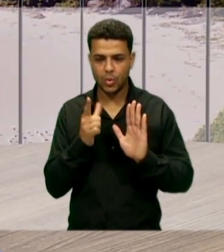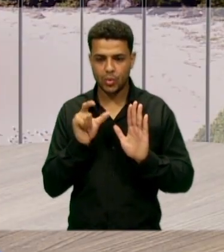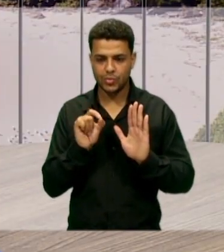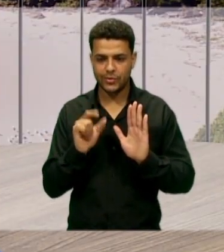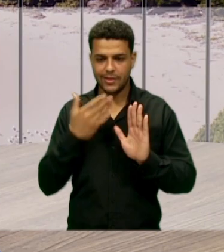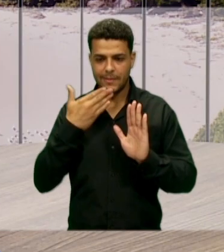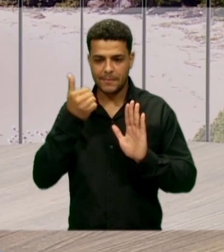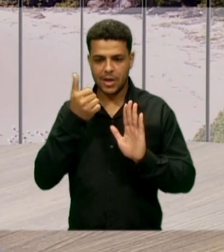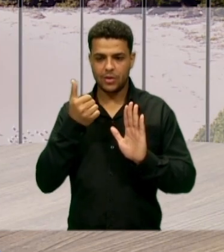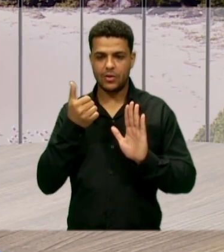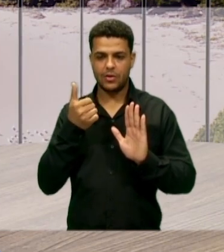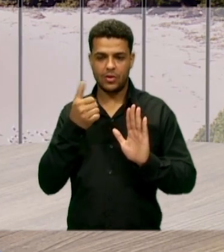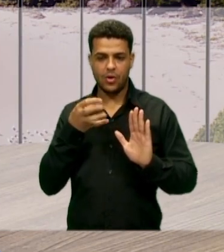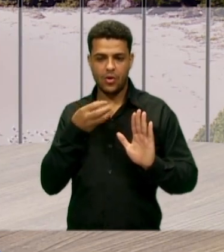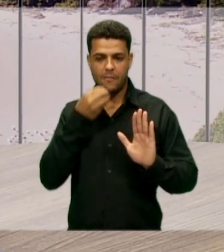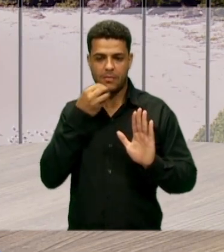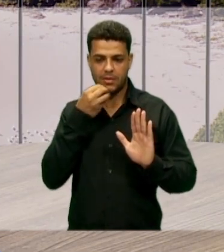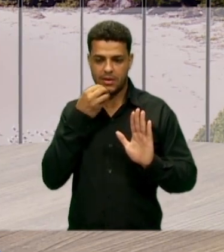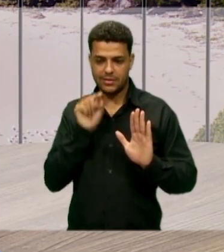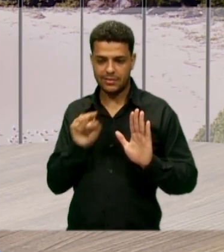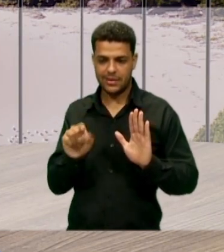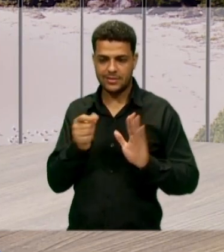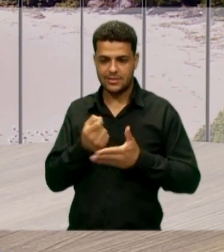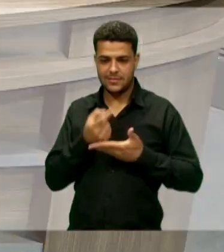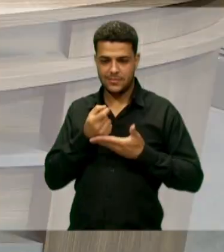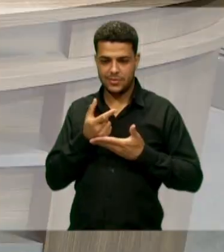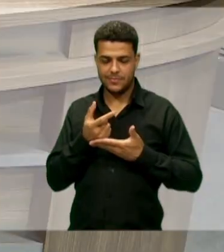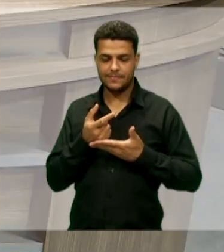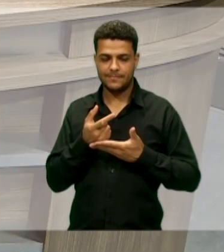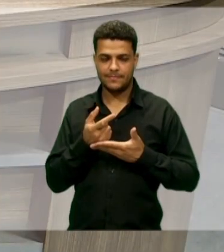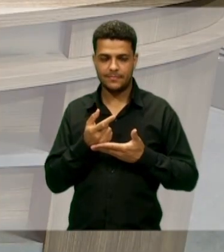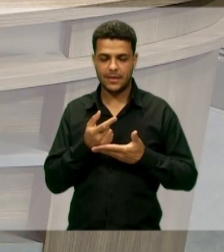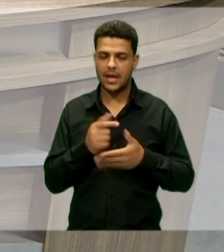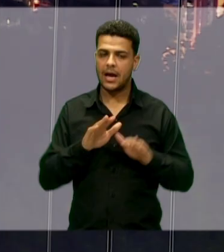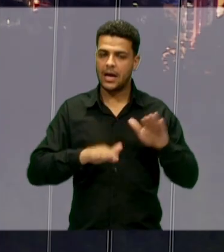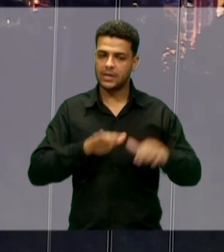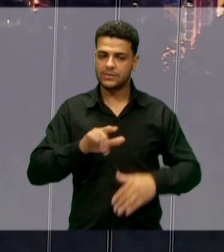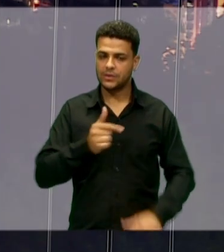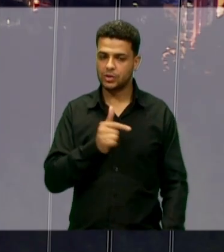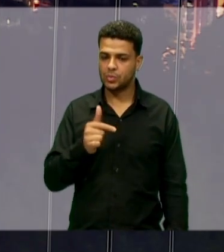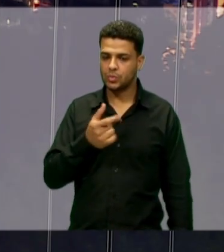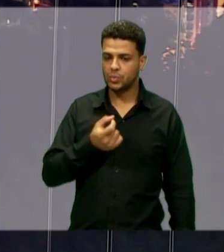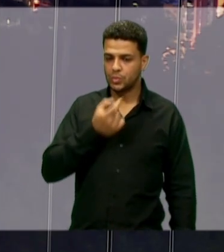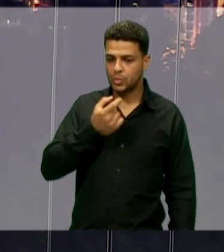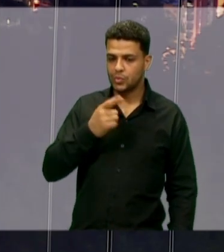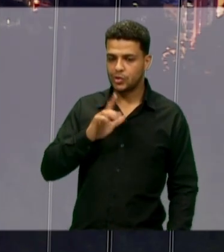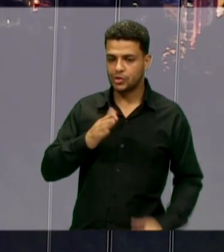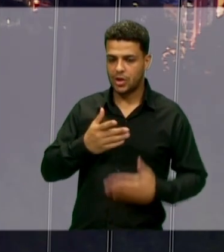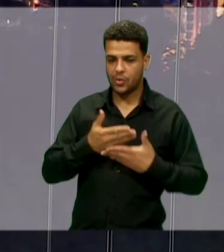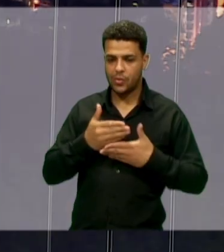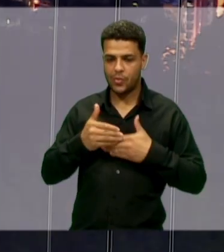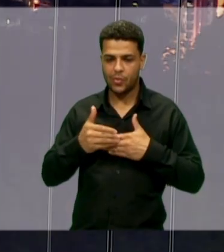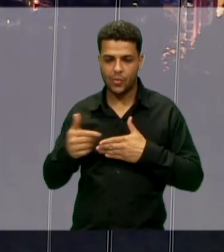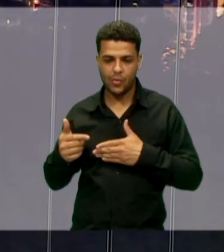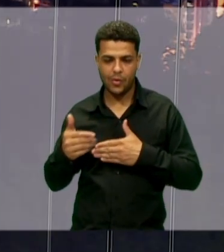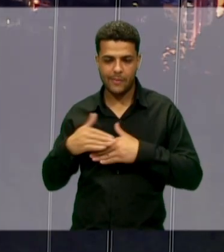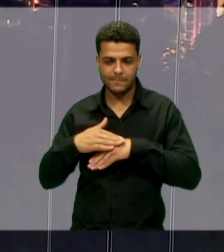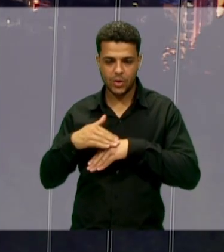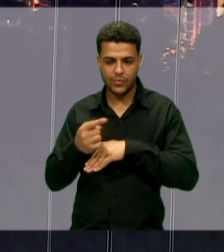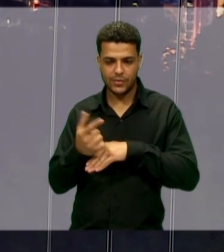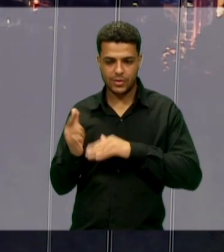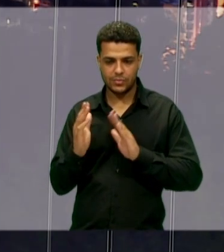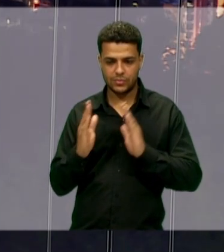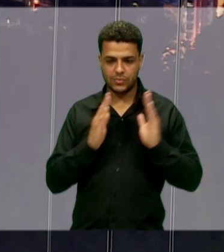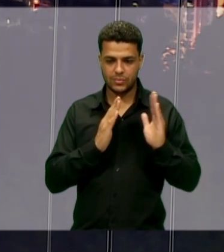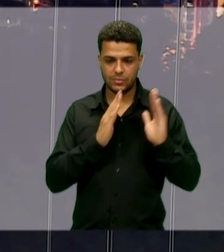terá maiores chances de um bom resultado com o medicamento. E, às vezes, até sem medicamento, conforme nós conversávamos até no final do outro